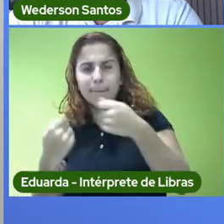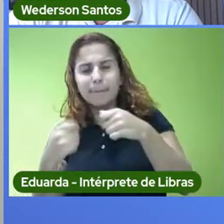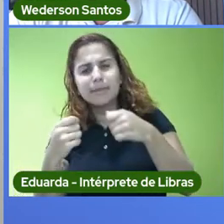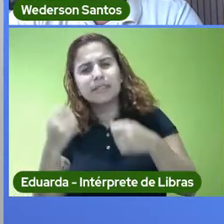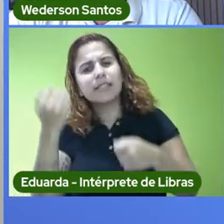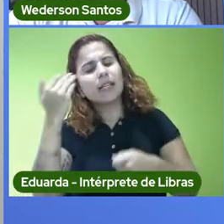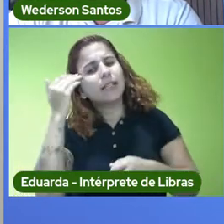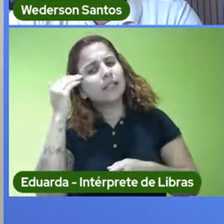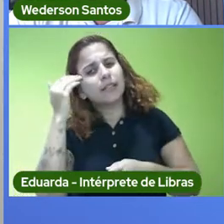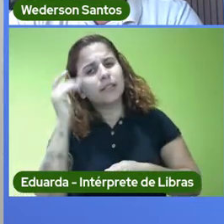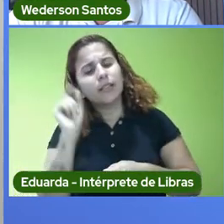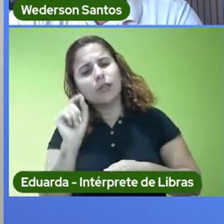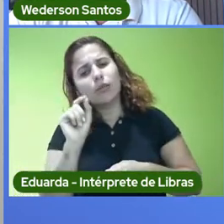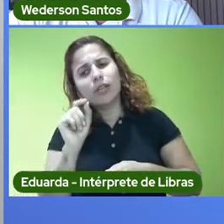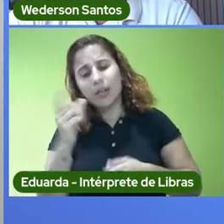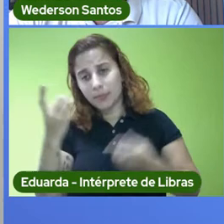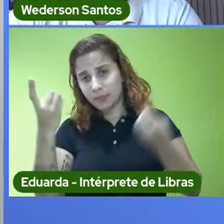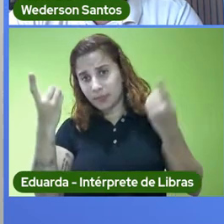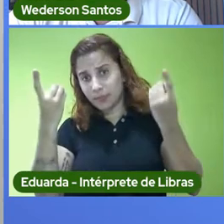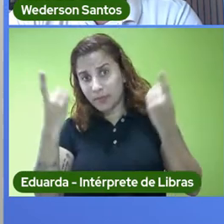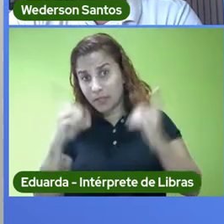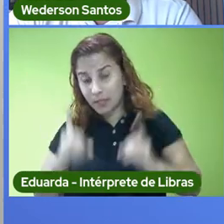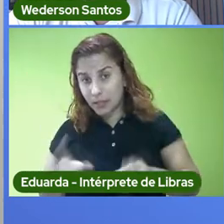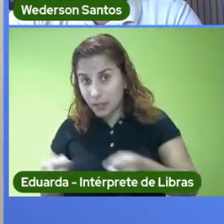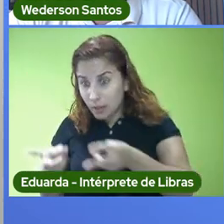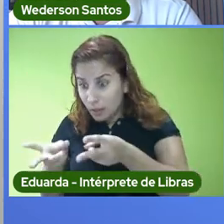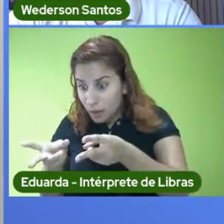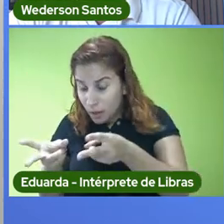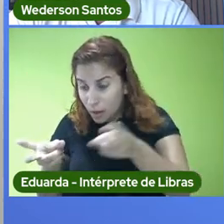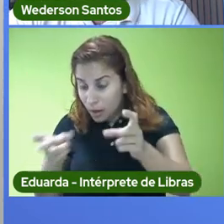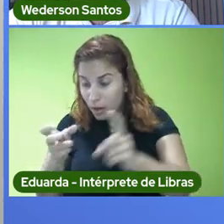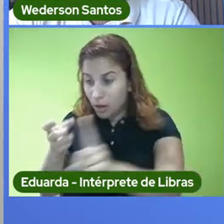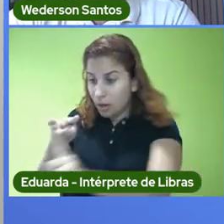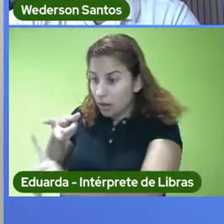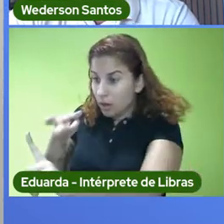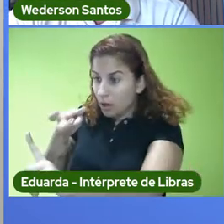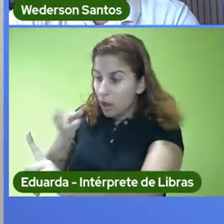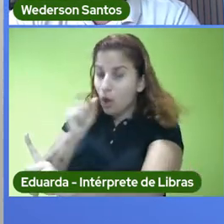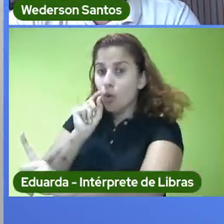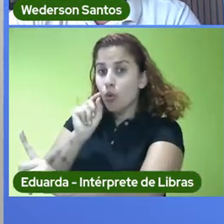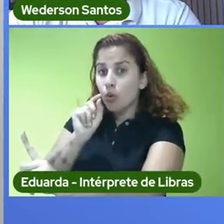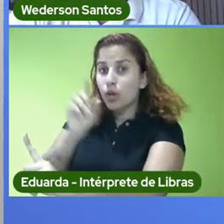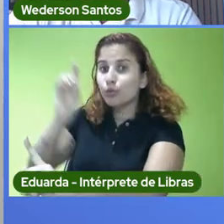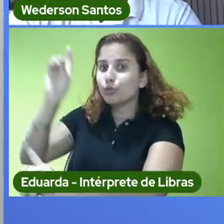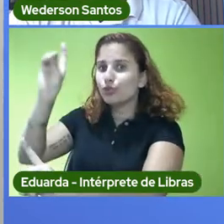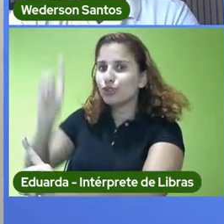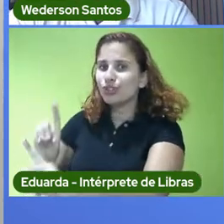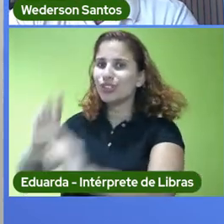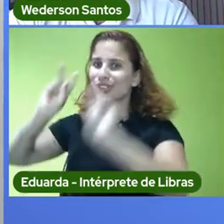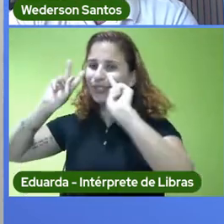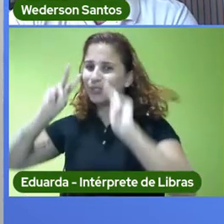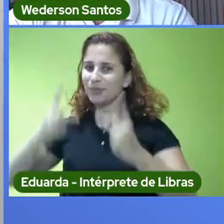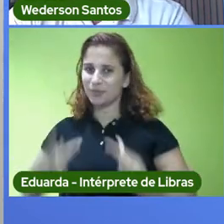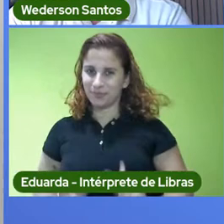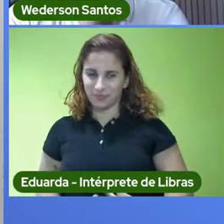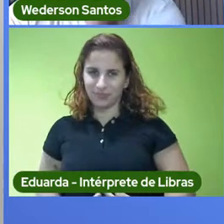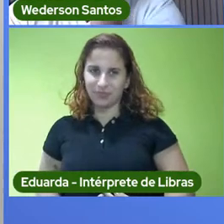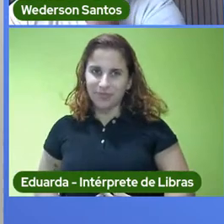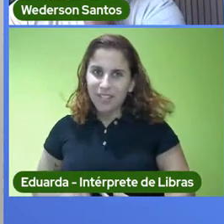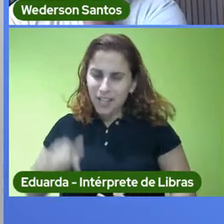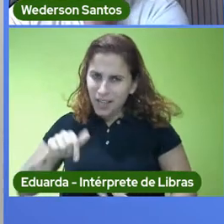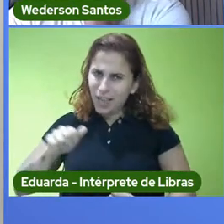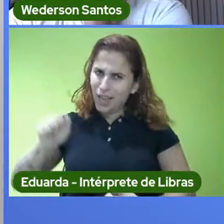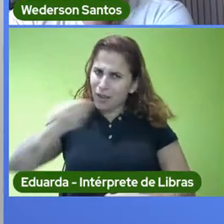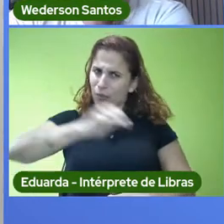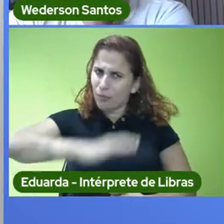com deficiência precisa ser vista pela ótica justamente dos direitos humanos, né? E pela necessidade de um ambiente, da construção